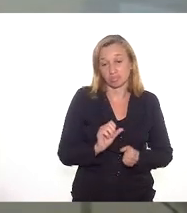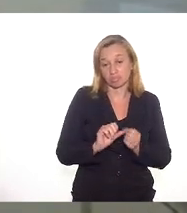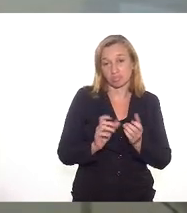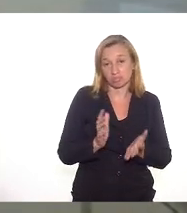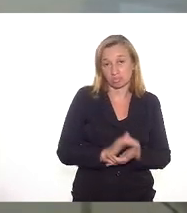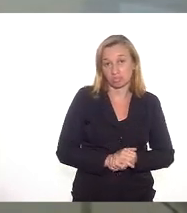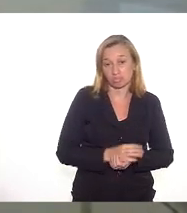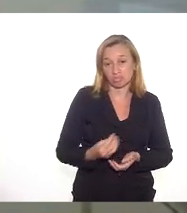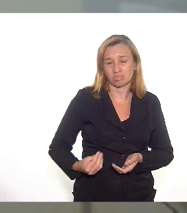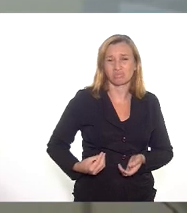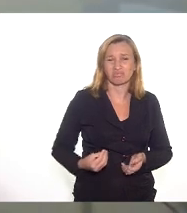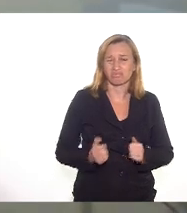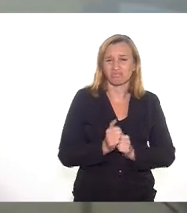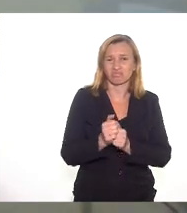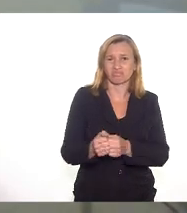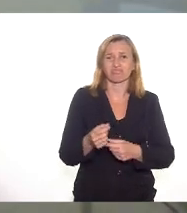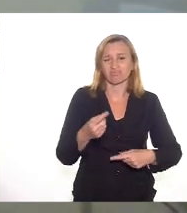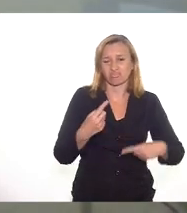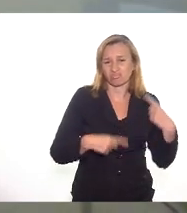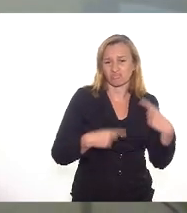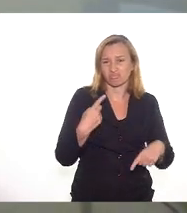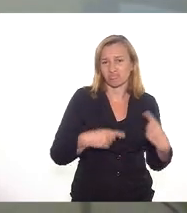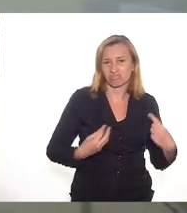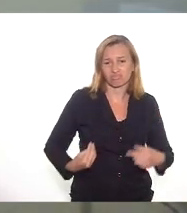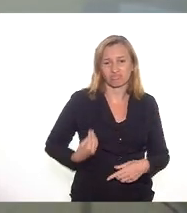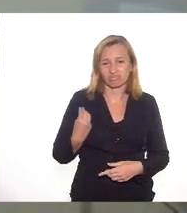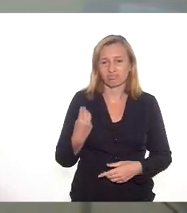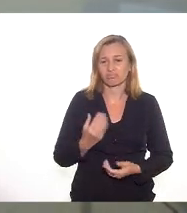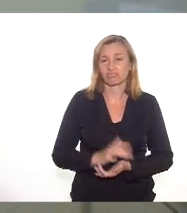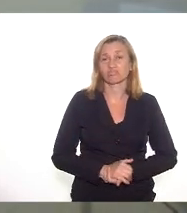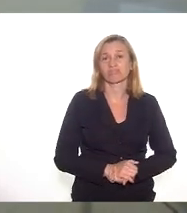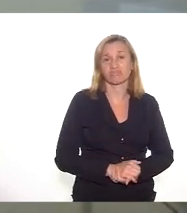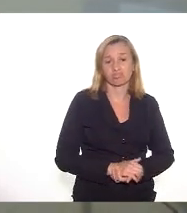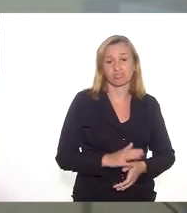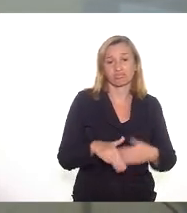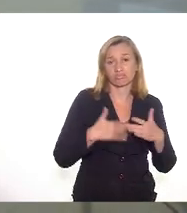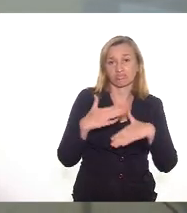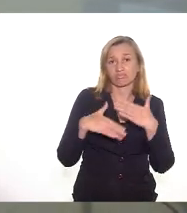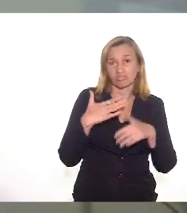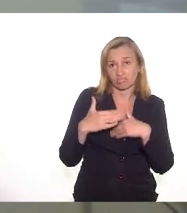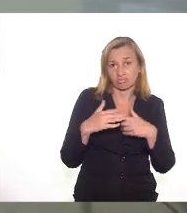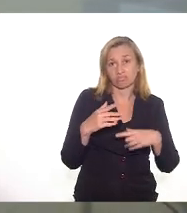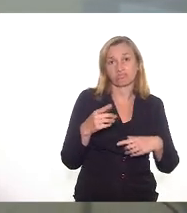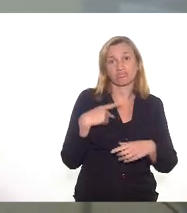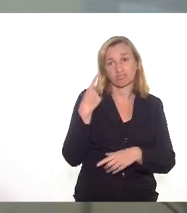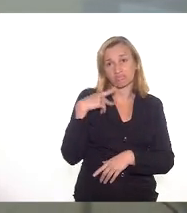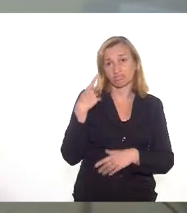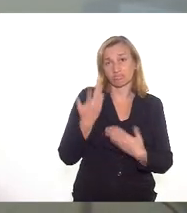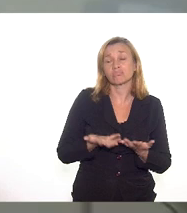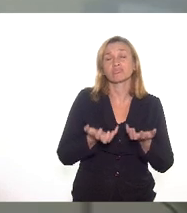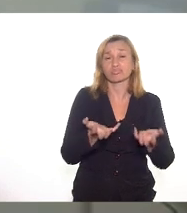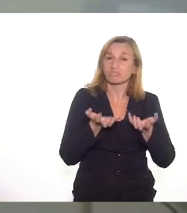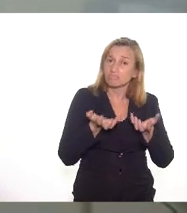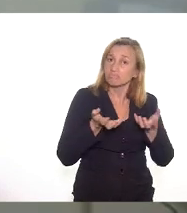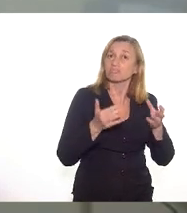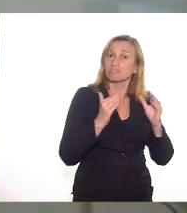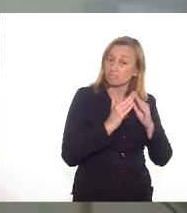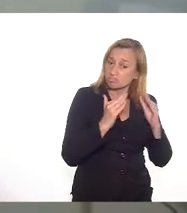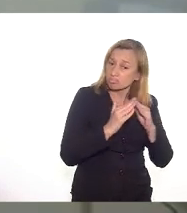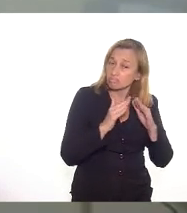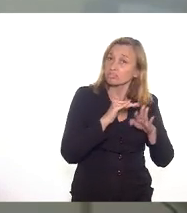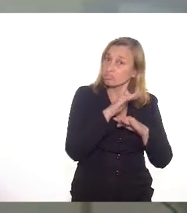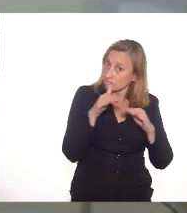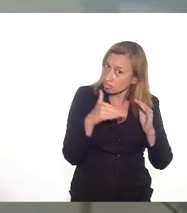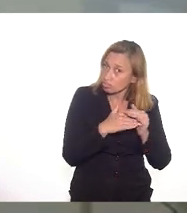a vida política e acompanhar desempenhos parlamentares. Eu queria que essa casa